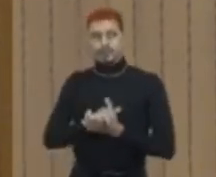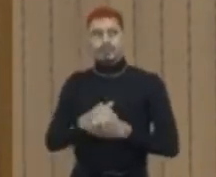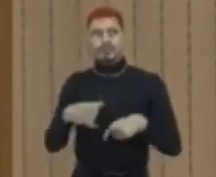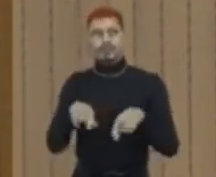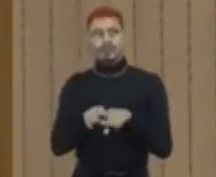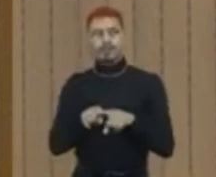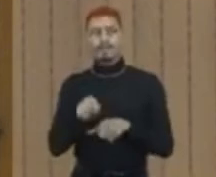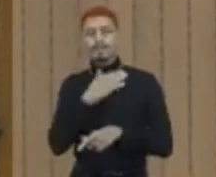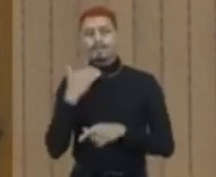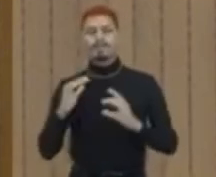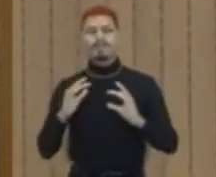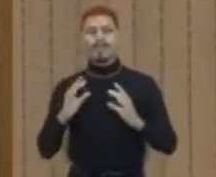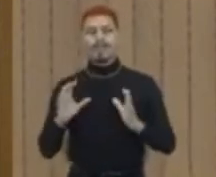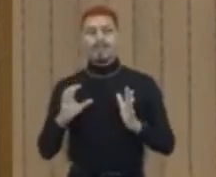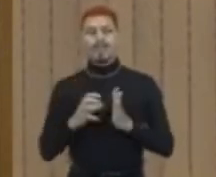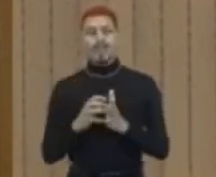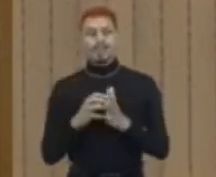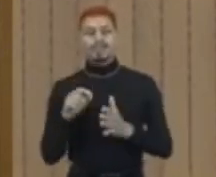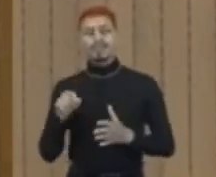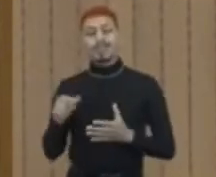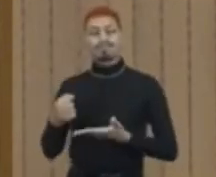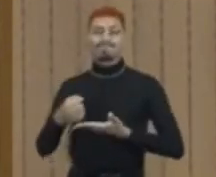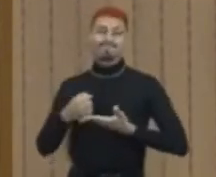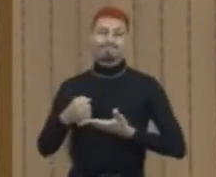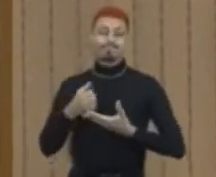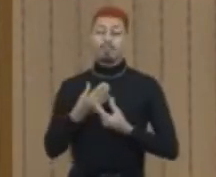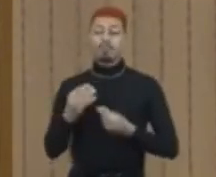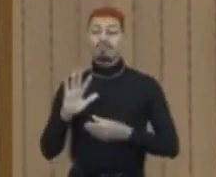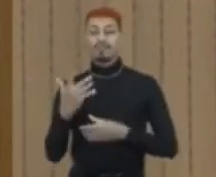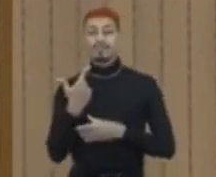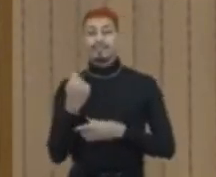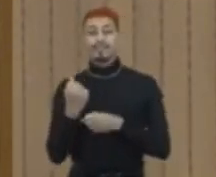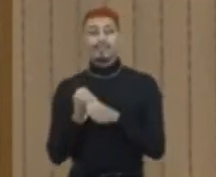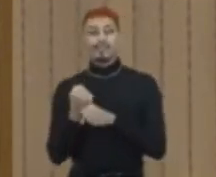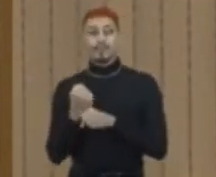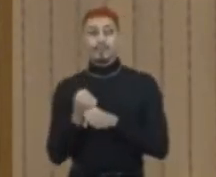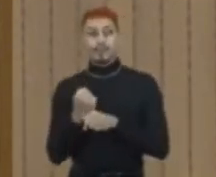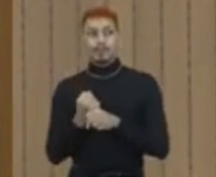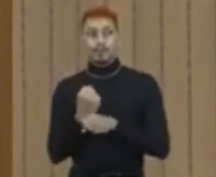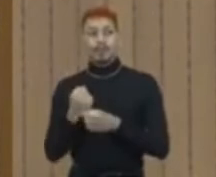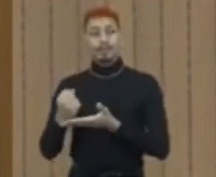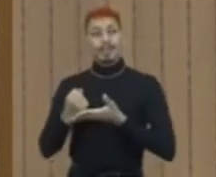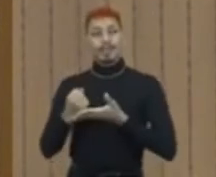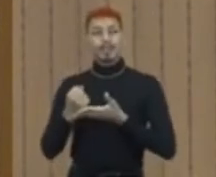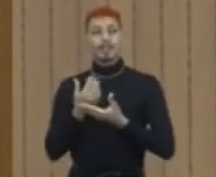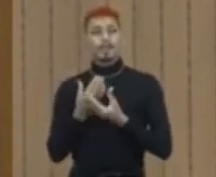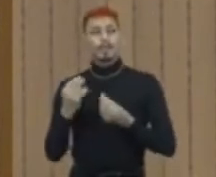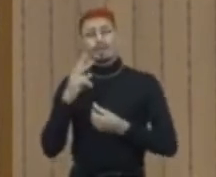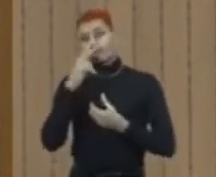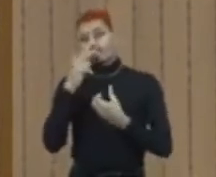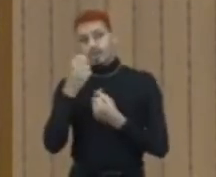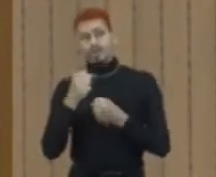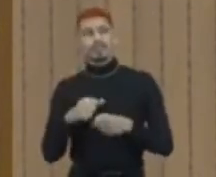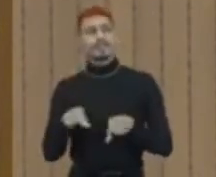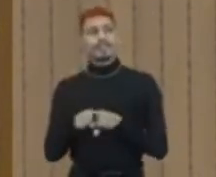leucemia, e ela muito me ajudou também, enfim, uma parceira de 20 anos, e muito me ajudou, e foi uma pessoa